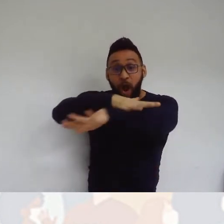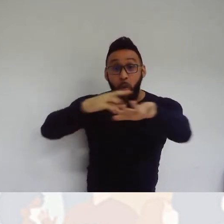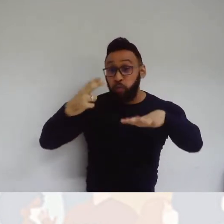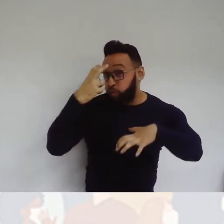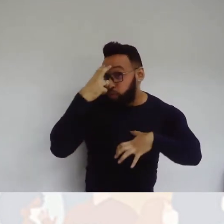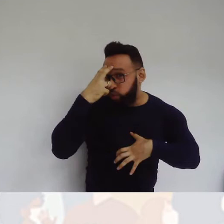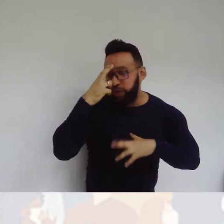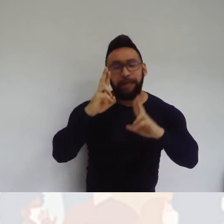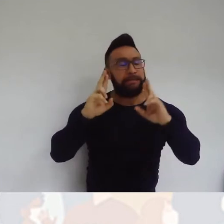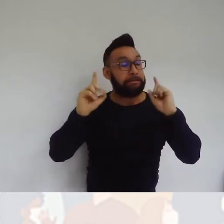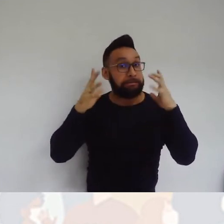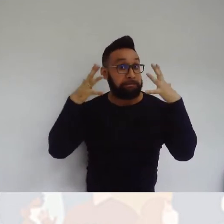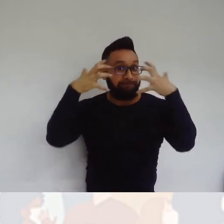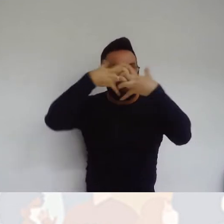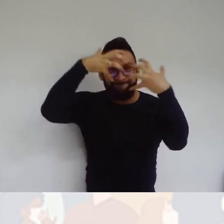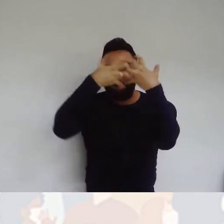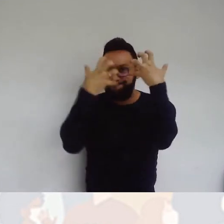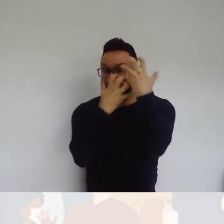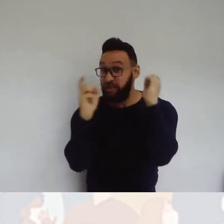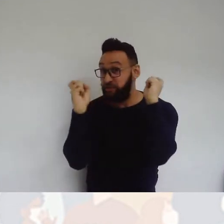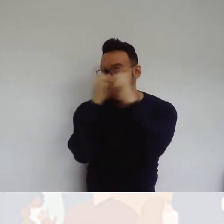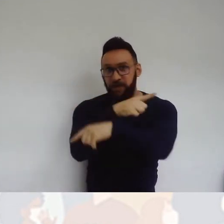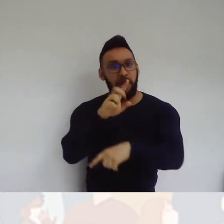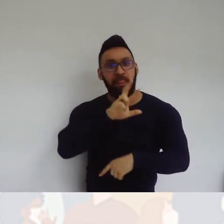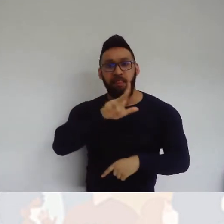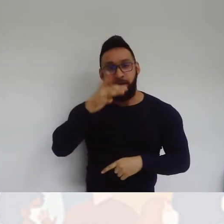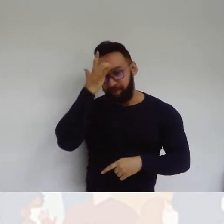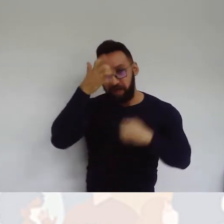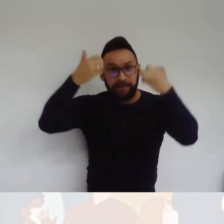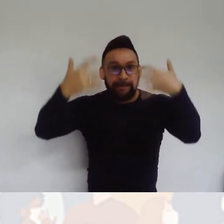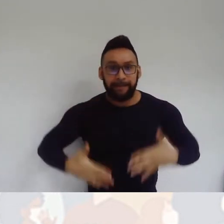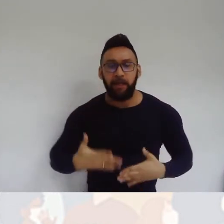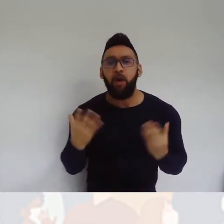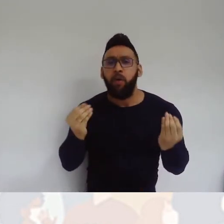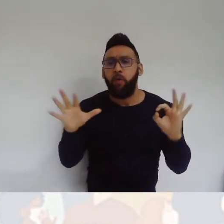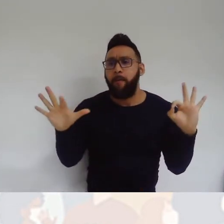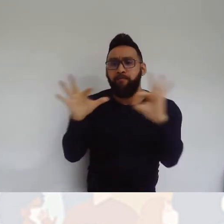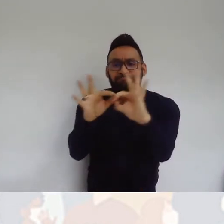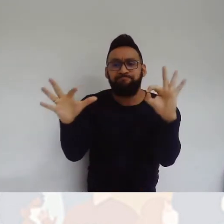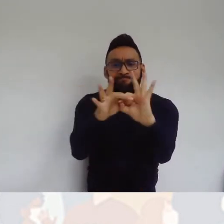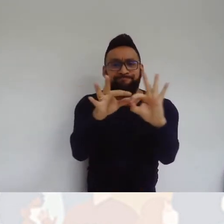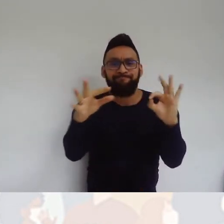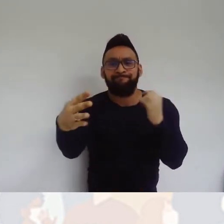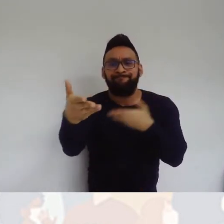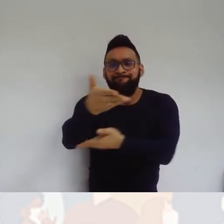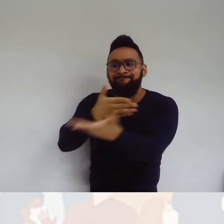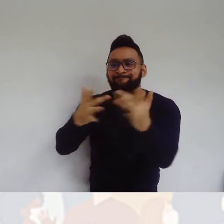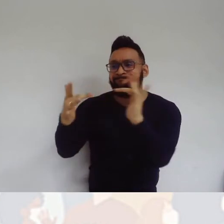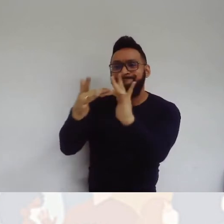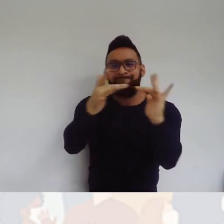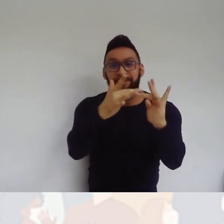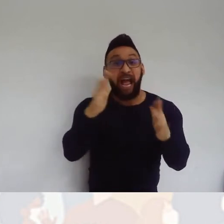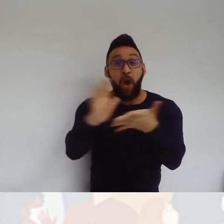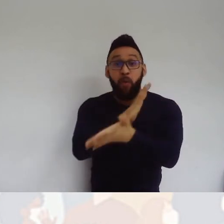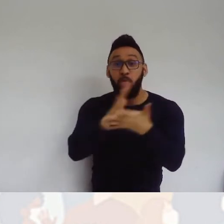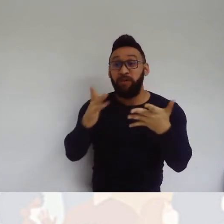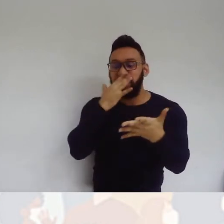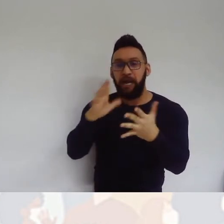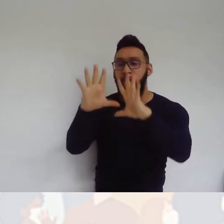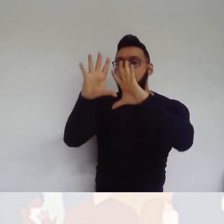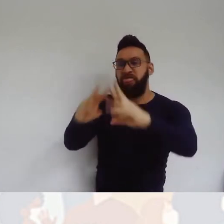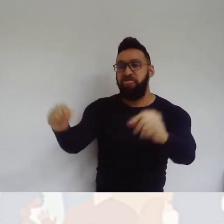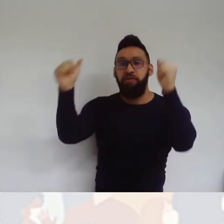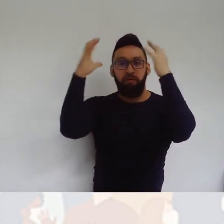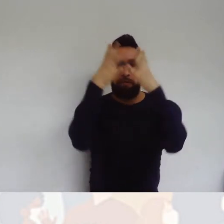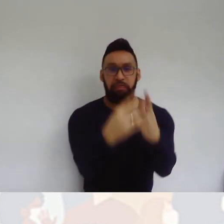processos de semiotização das subjetividades que visam integrar a diferença ou até mesmo apagá-la, destruí-la,